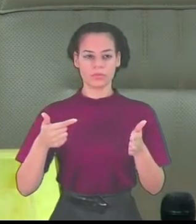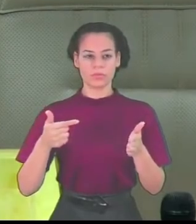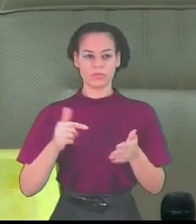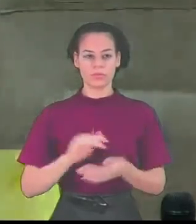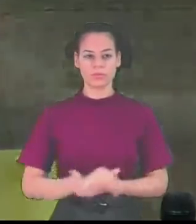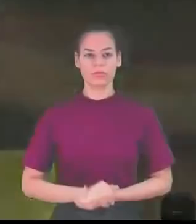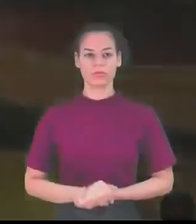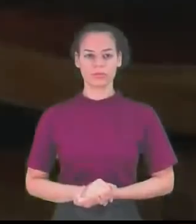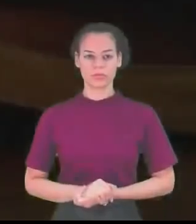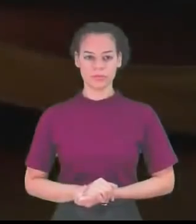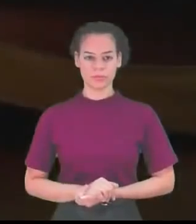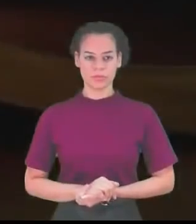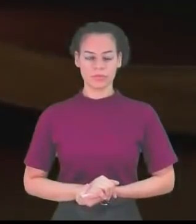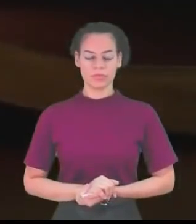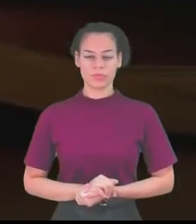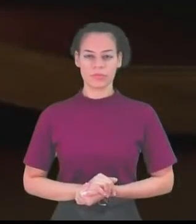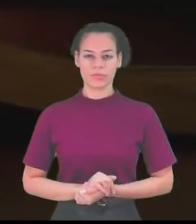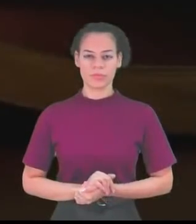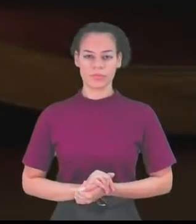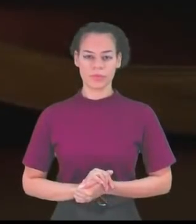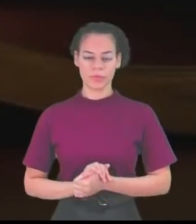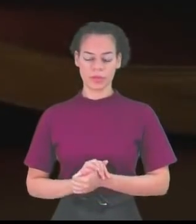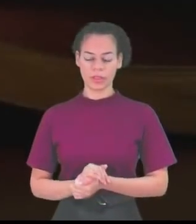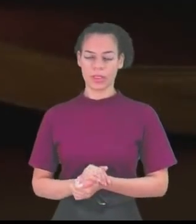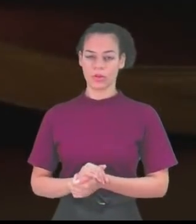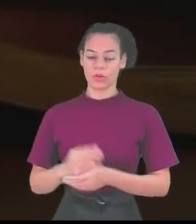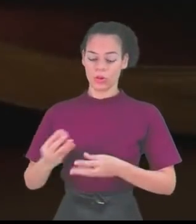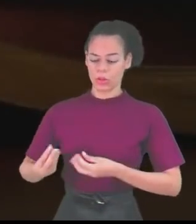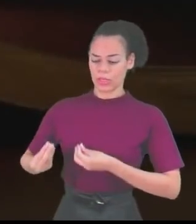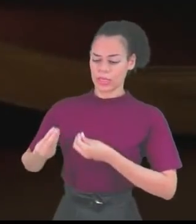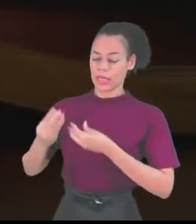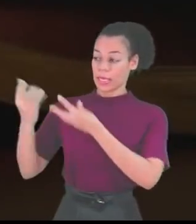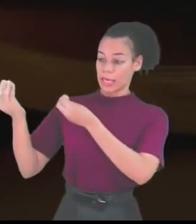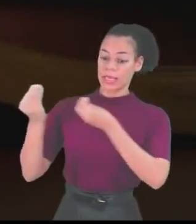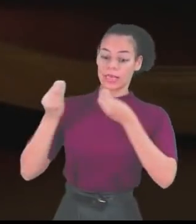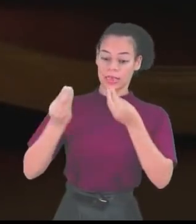e a quem constituiu herdeiro de tudo